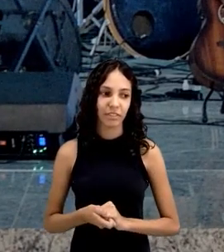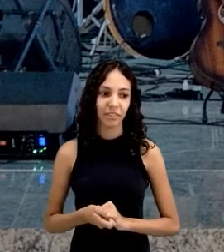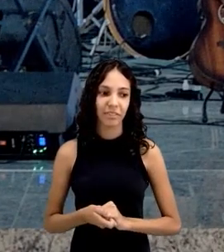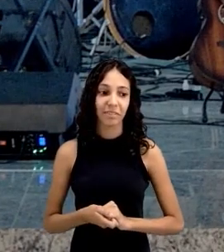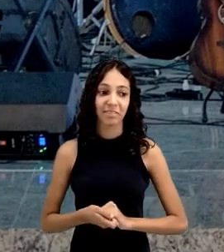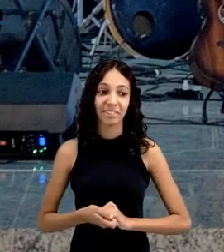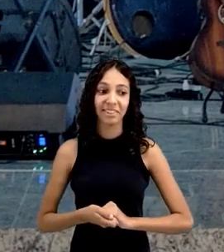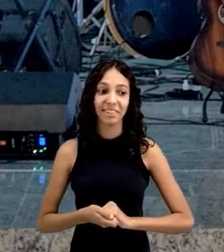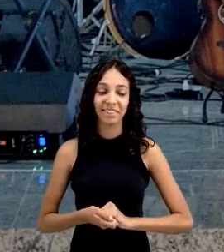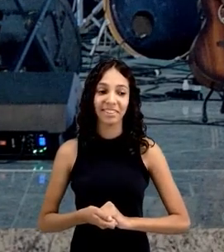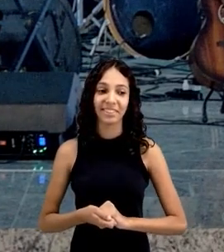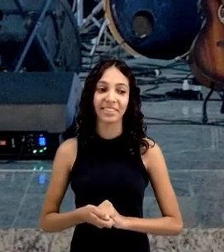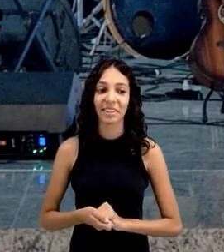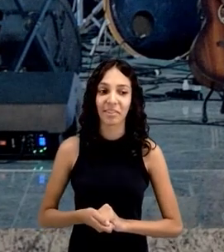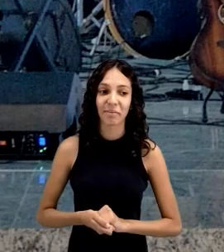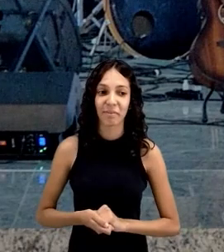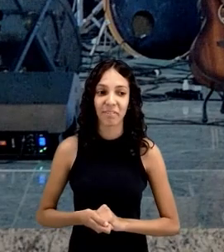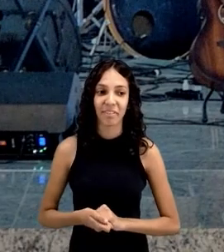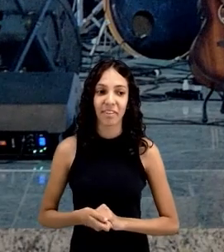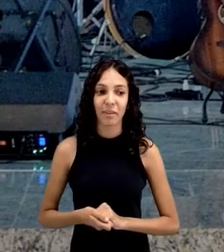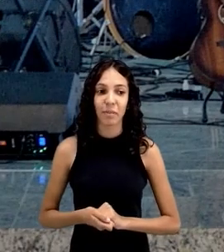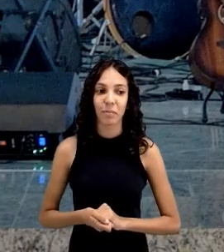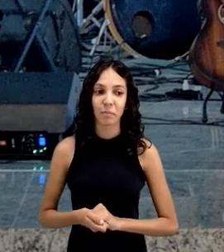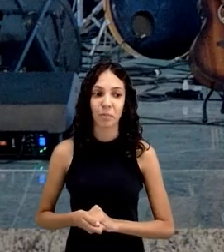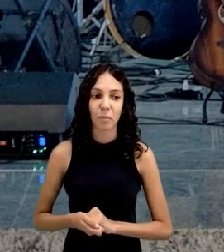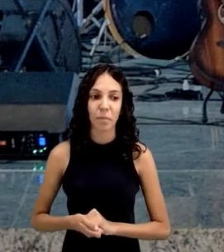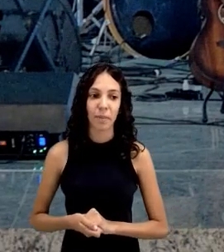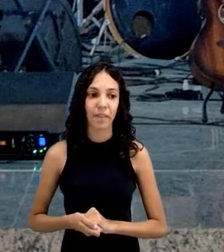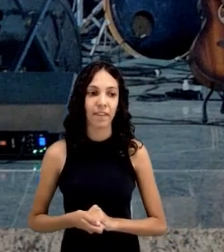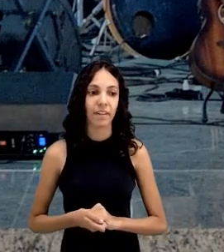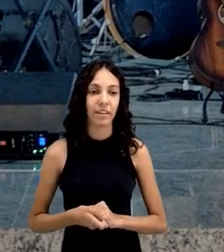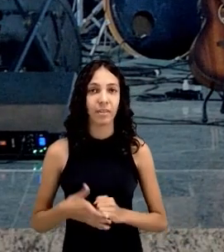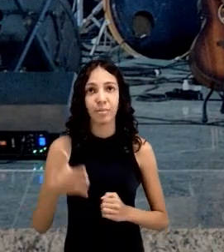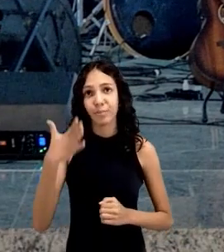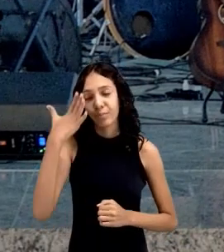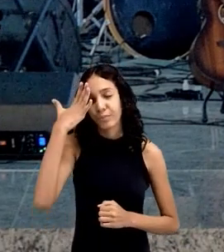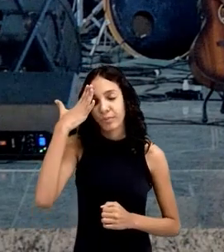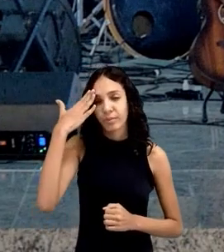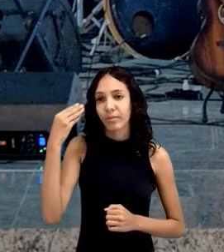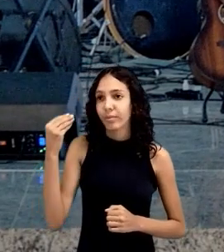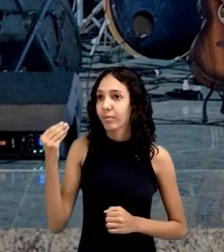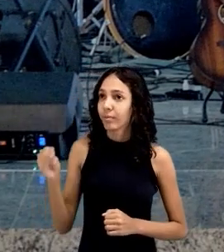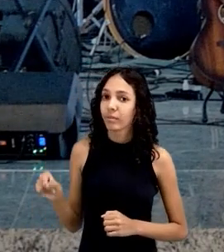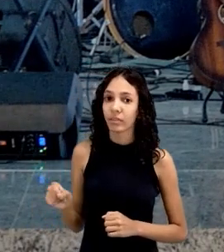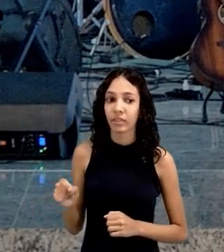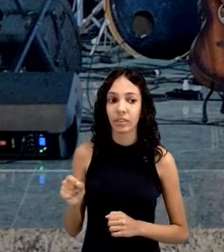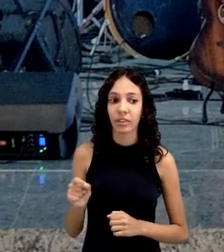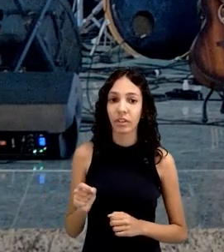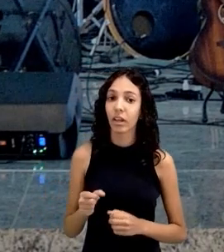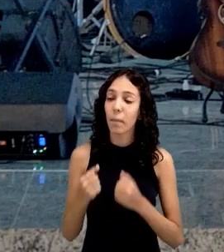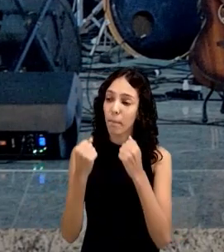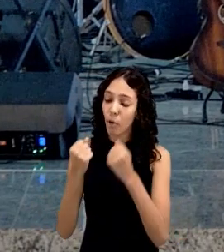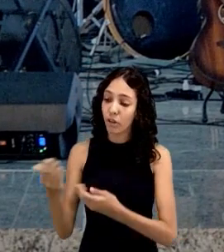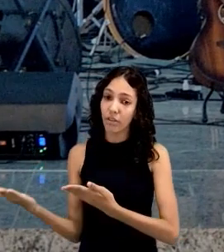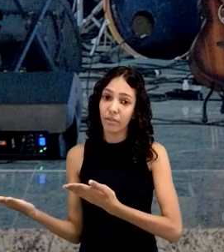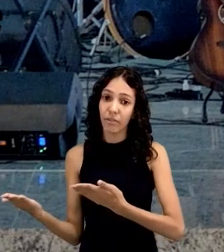E eu não sei quem conseguiu vir os 3 dias. Quem não perdeu nenhuma